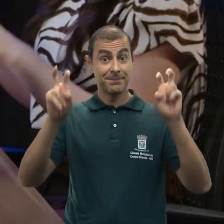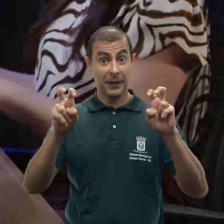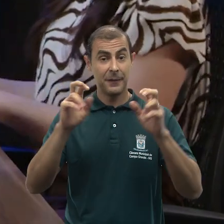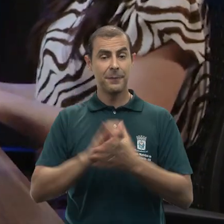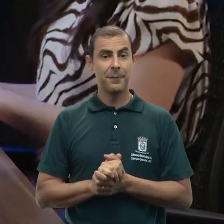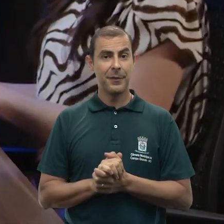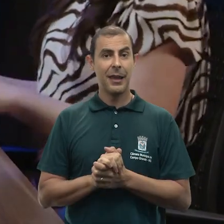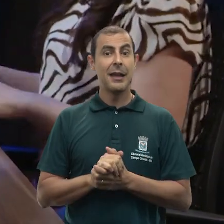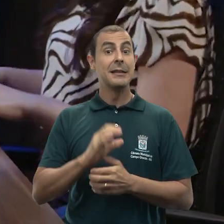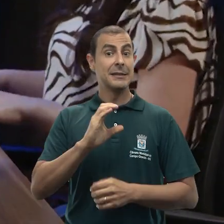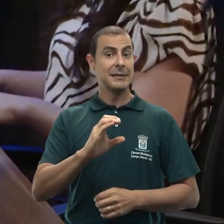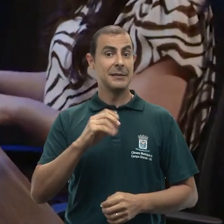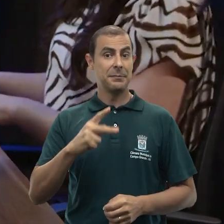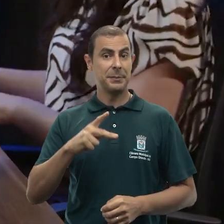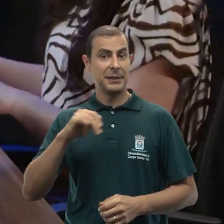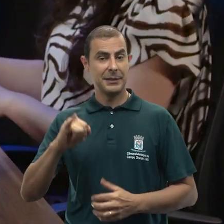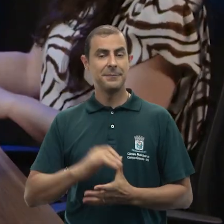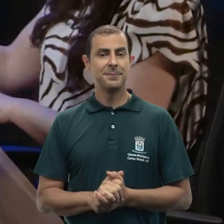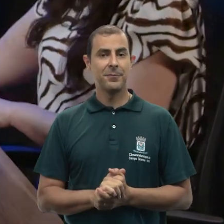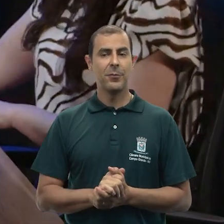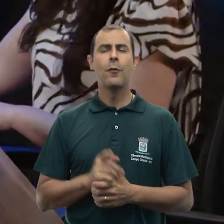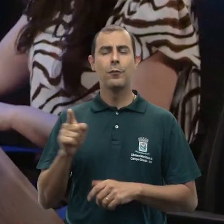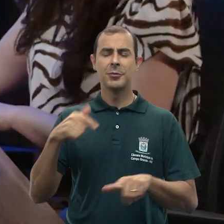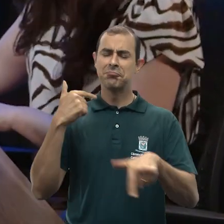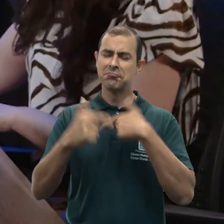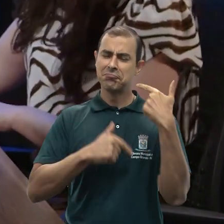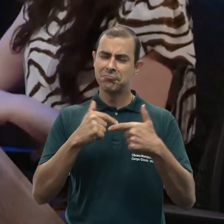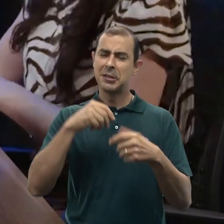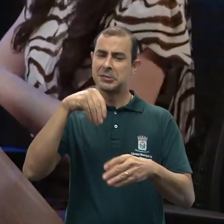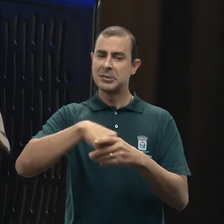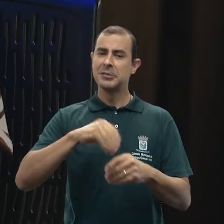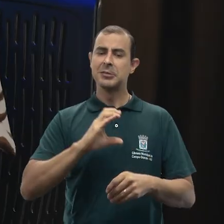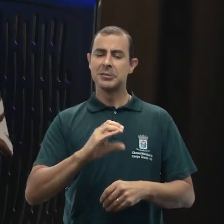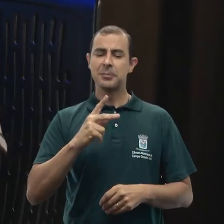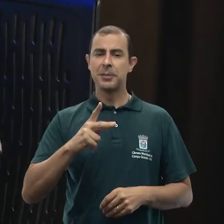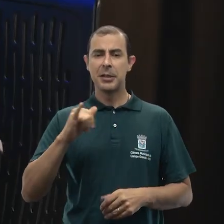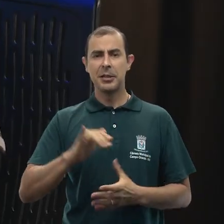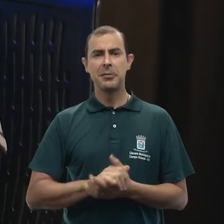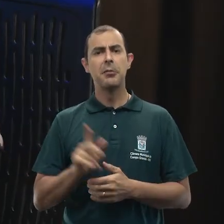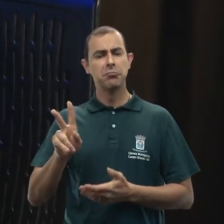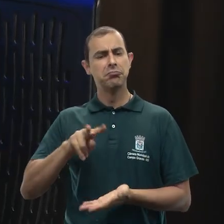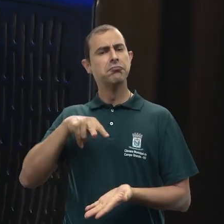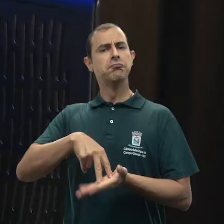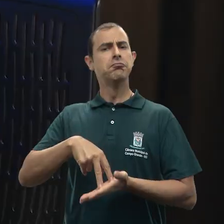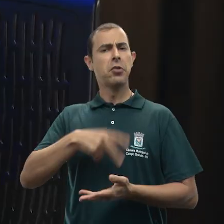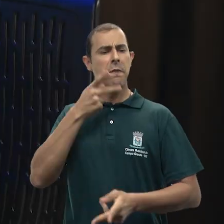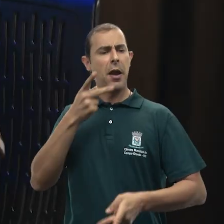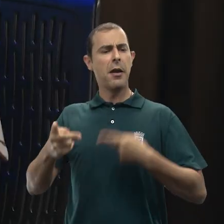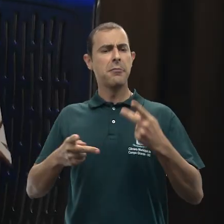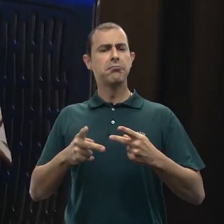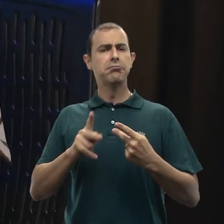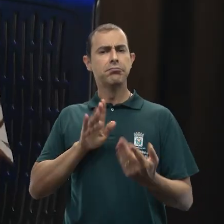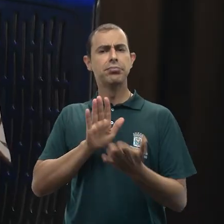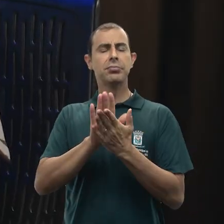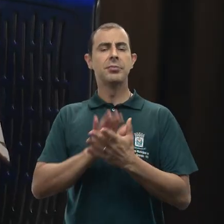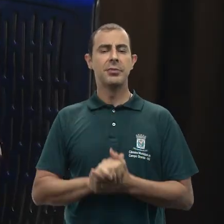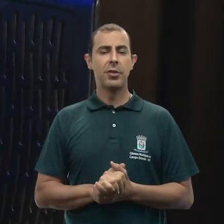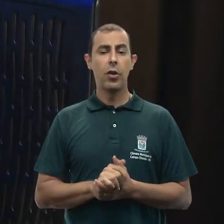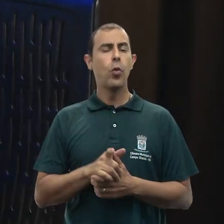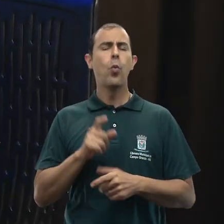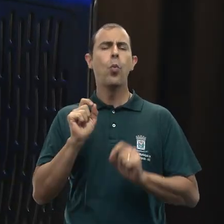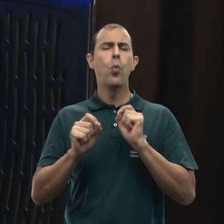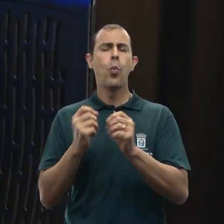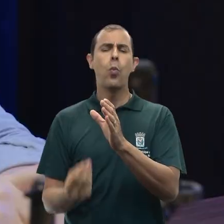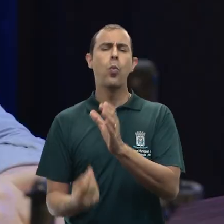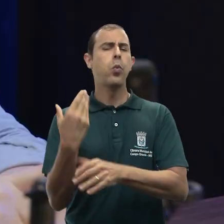é a CPI. Né? Você está atuando na CPI, é uma voz ativa. O que motivou a criação dessa CPI na